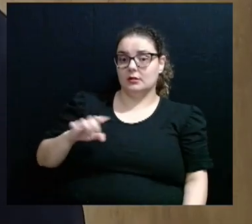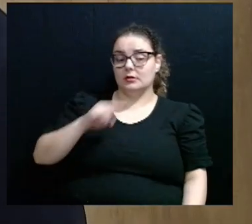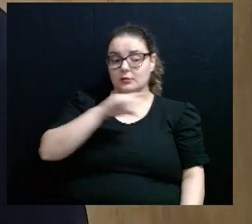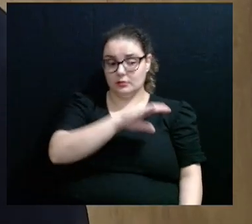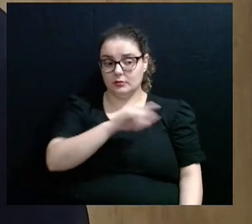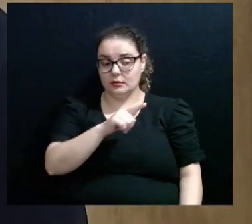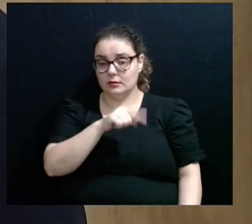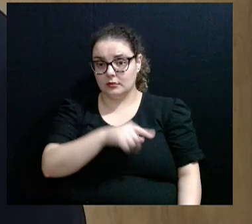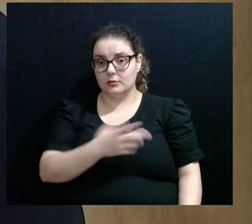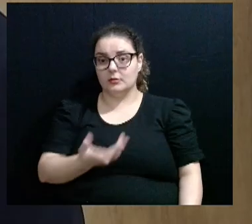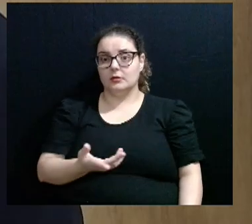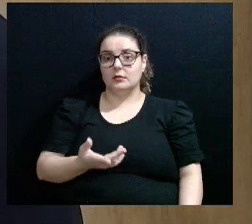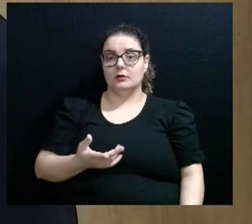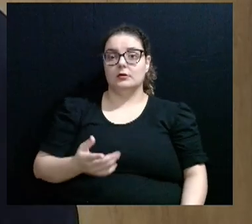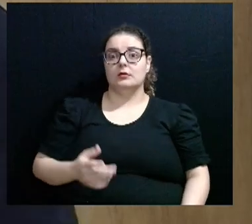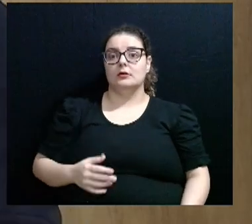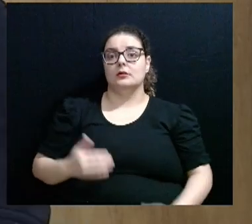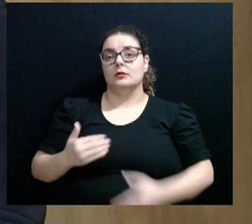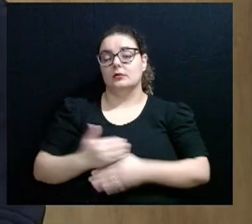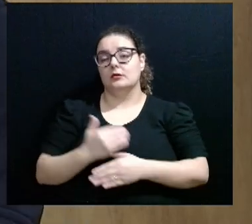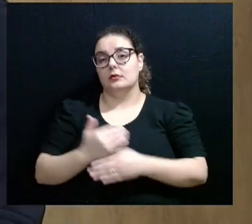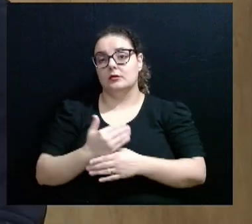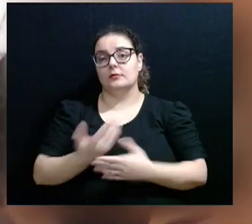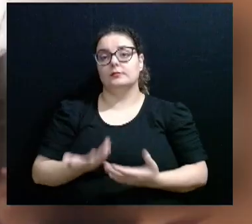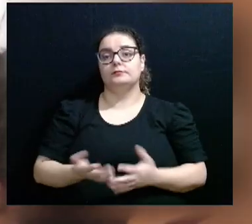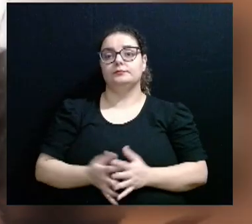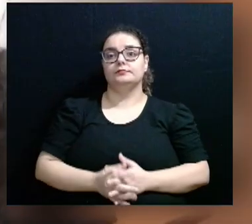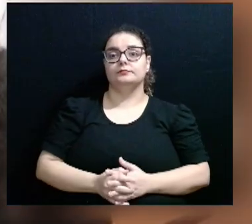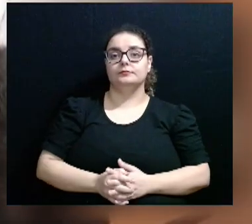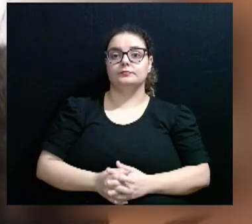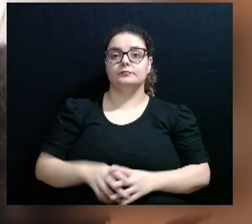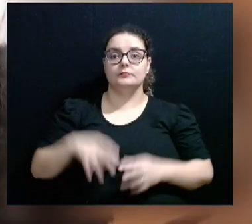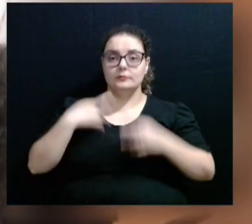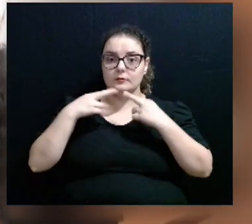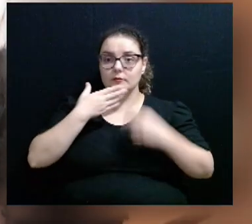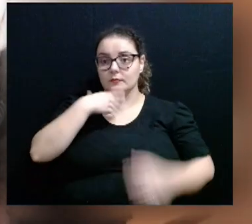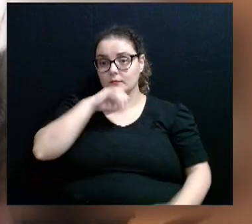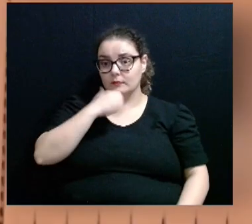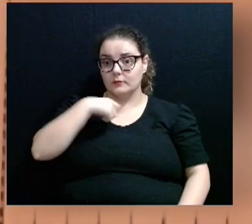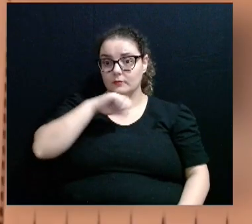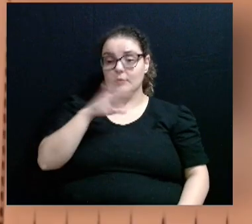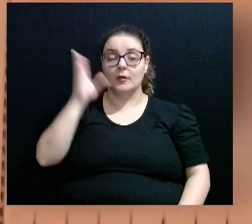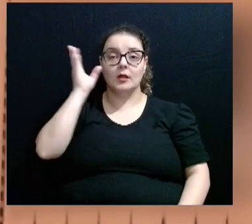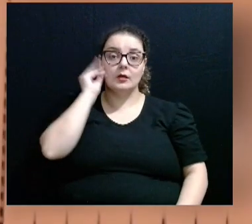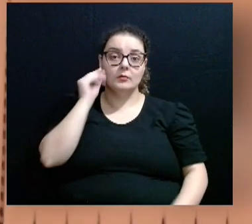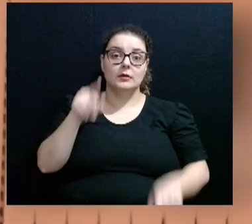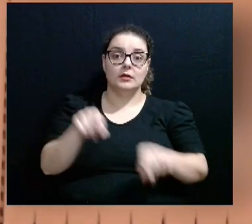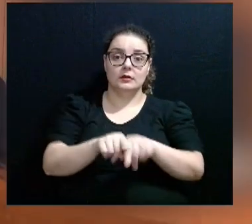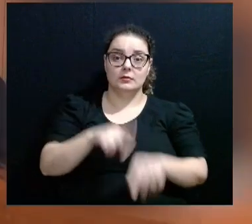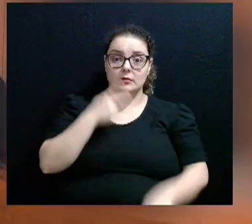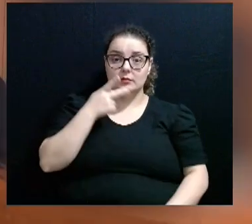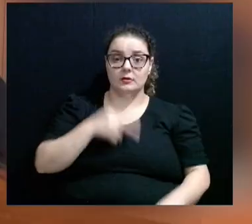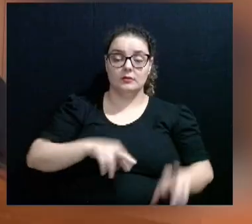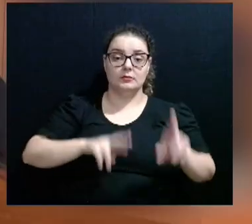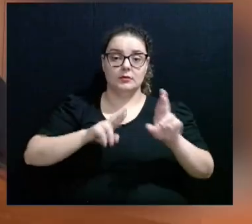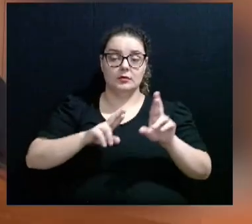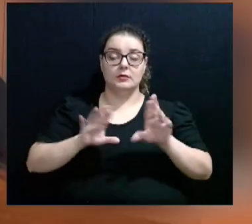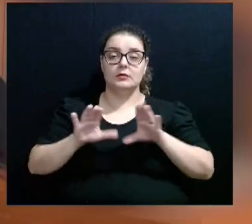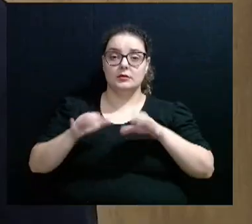questão da reforma, a questão da reclamação dos pais. Benê Lima também falou das expectativas da comissão para o